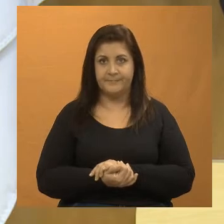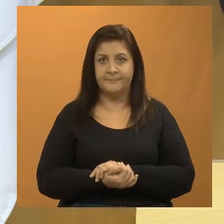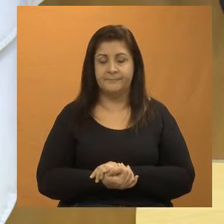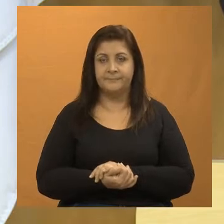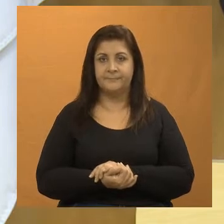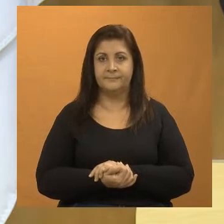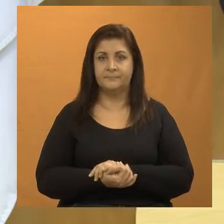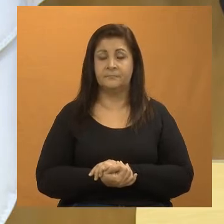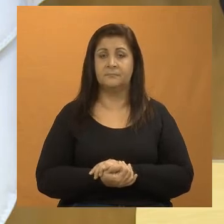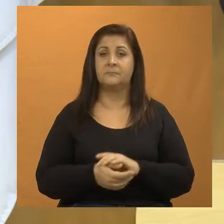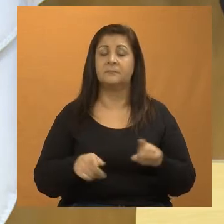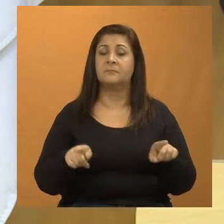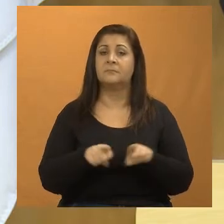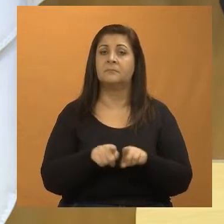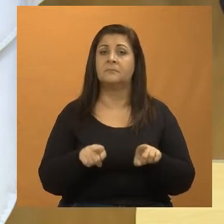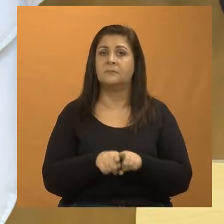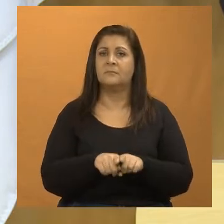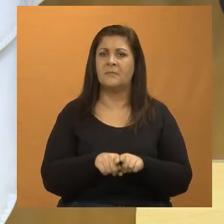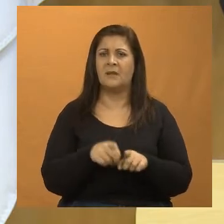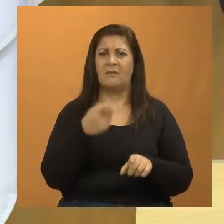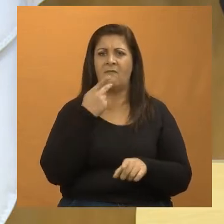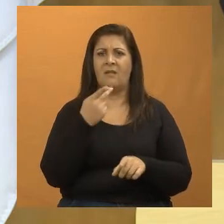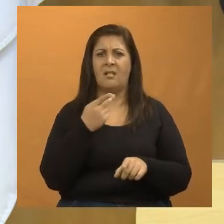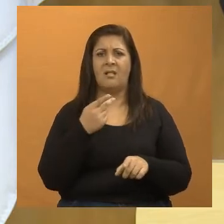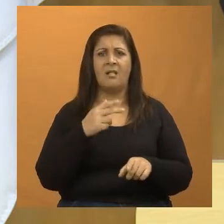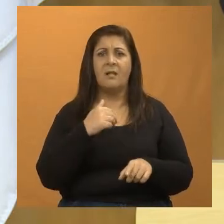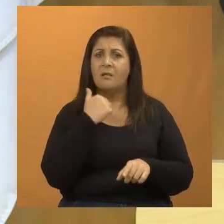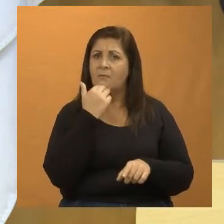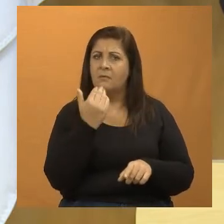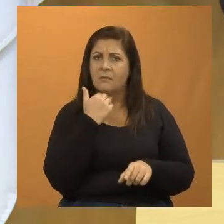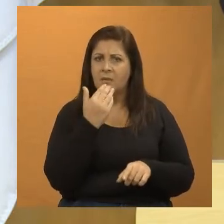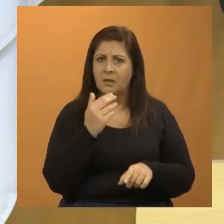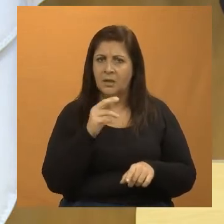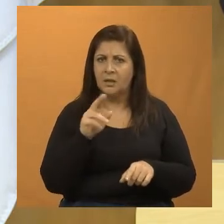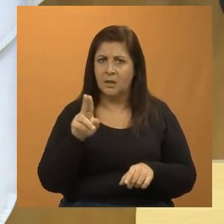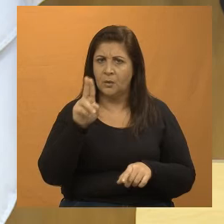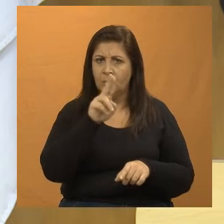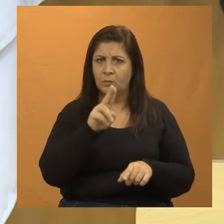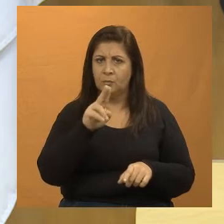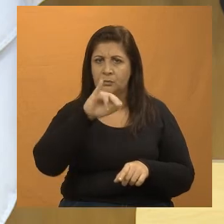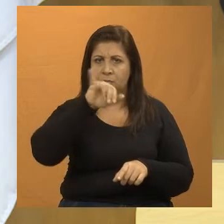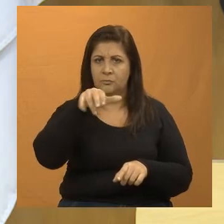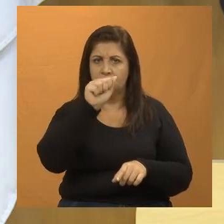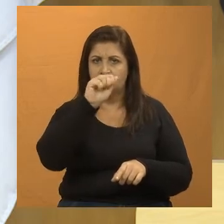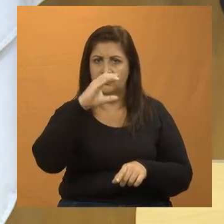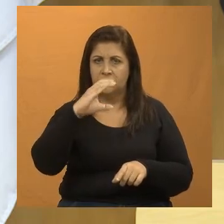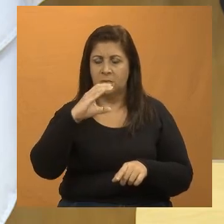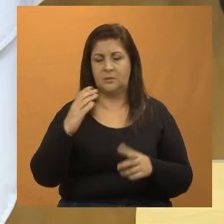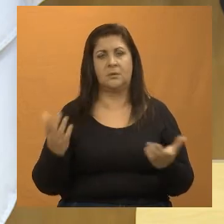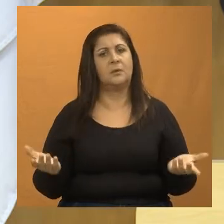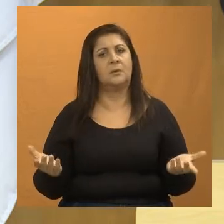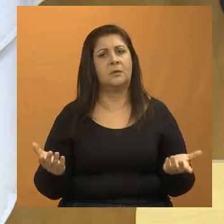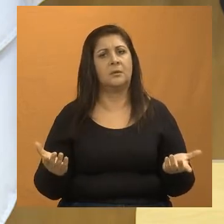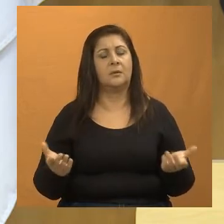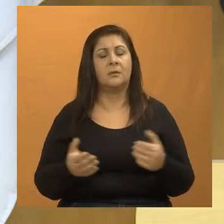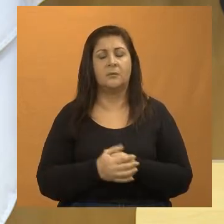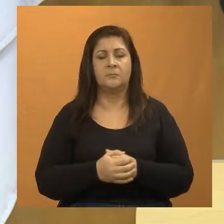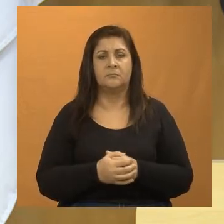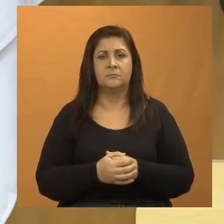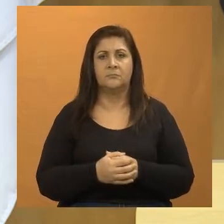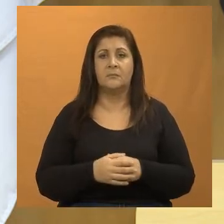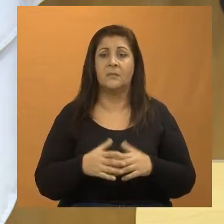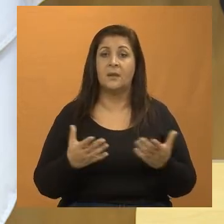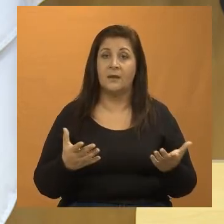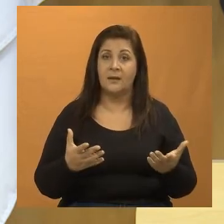O que o estádio também não é utilizado, né? Então, o estádio é utilizado. Tá? Pode não ser utilizado conforme